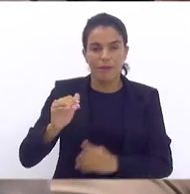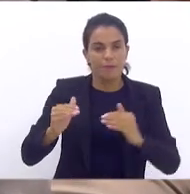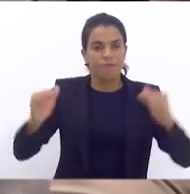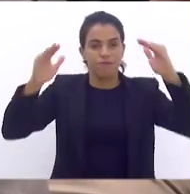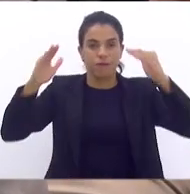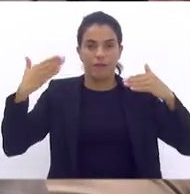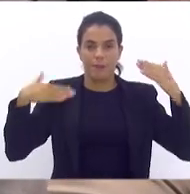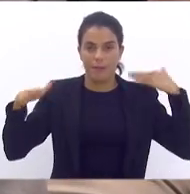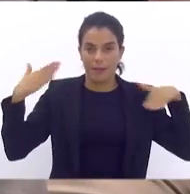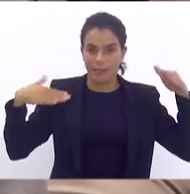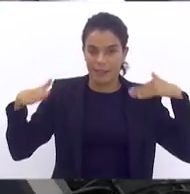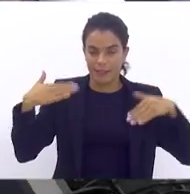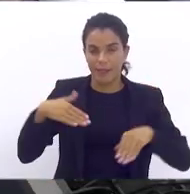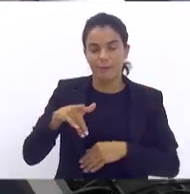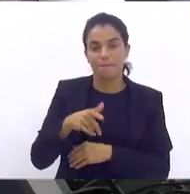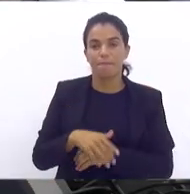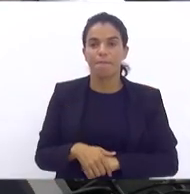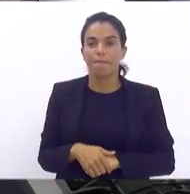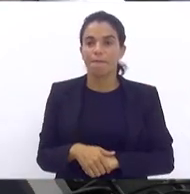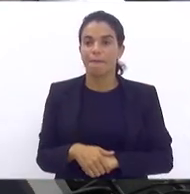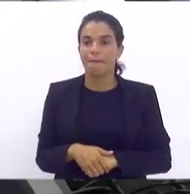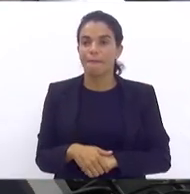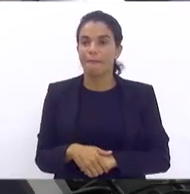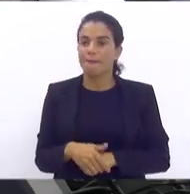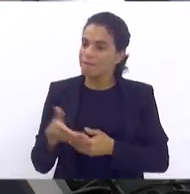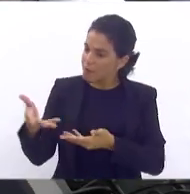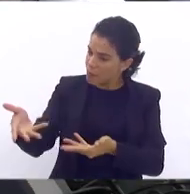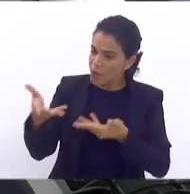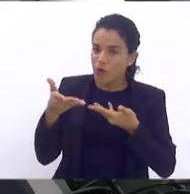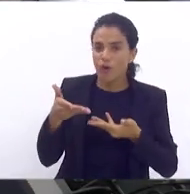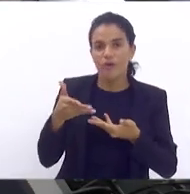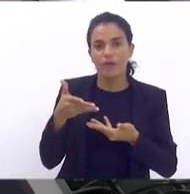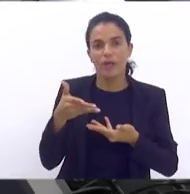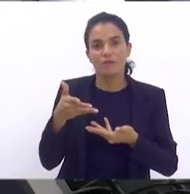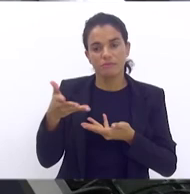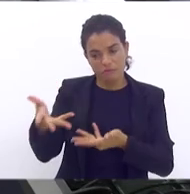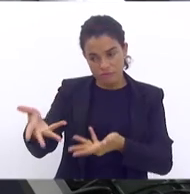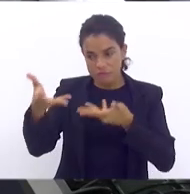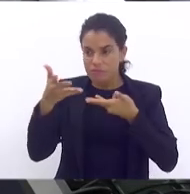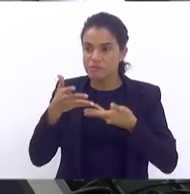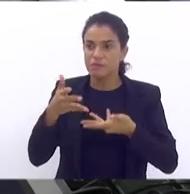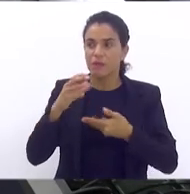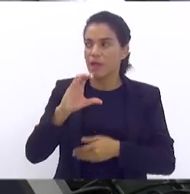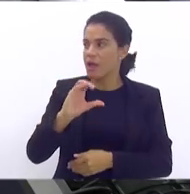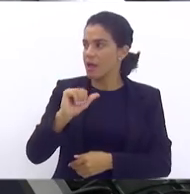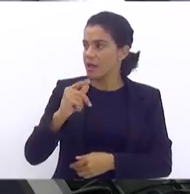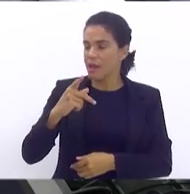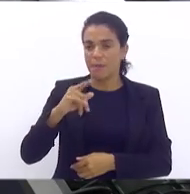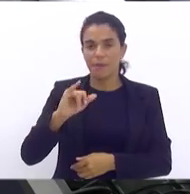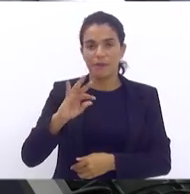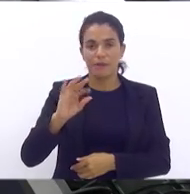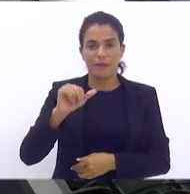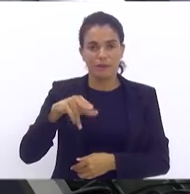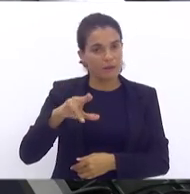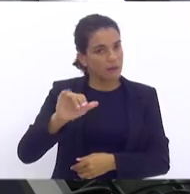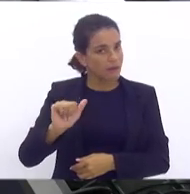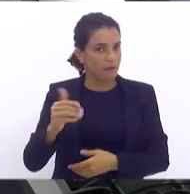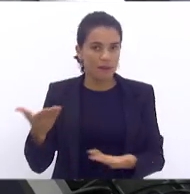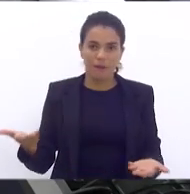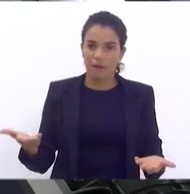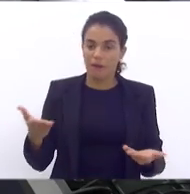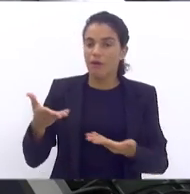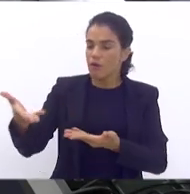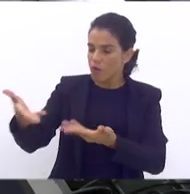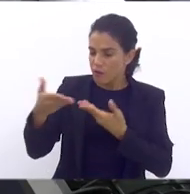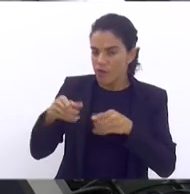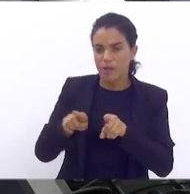diretamente. Convidar a capitania, nós vamos presidente. Convidar aqui, convidar a capitania. Deliberar para a próxima reunião, convidar a capitania dos portos, também